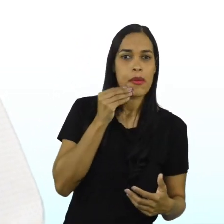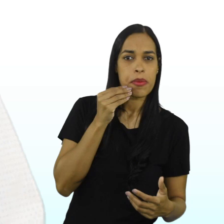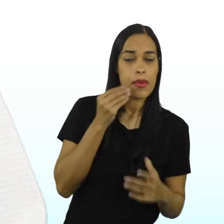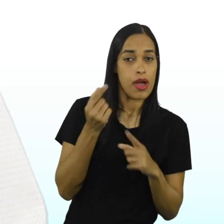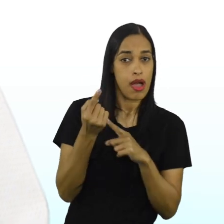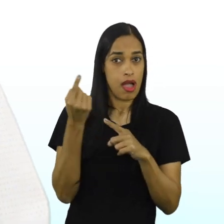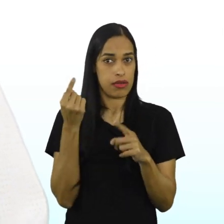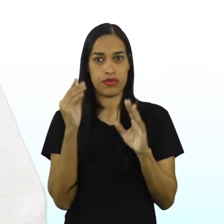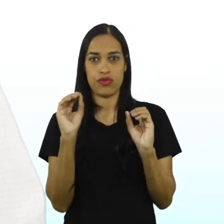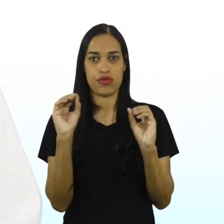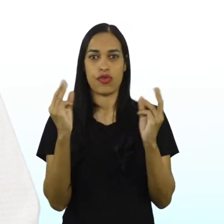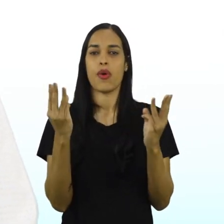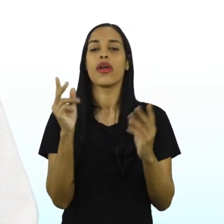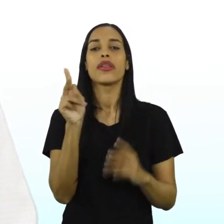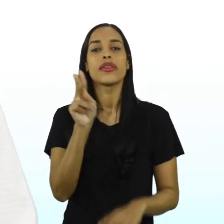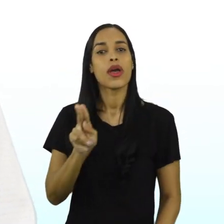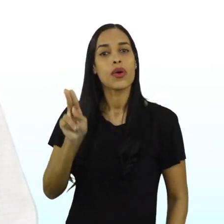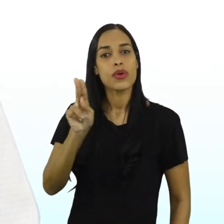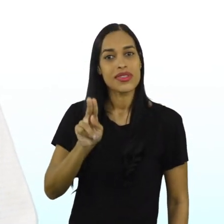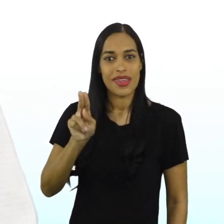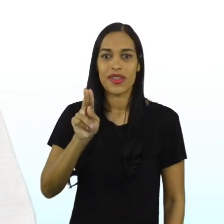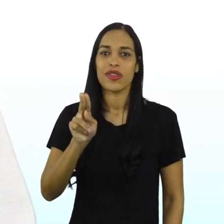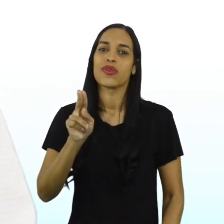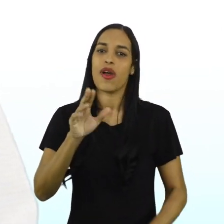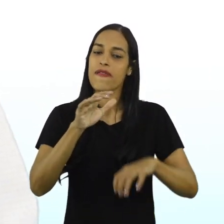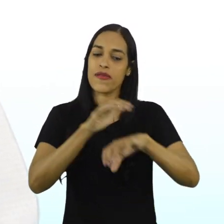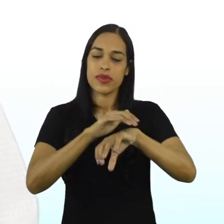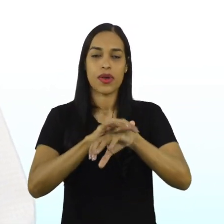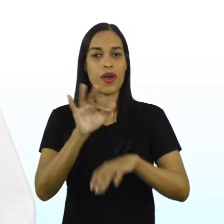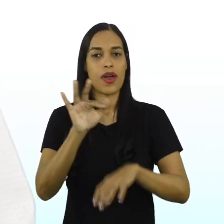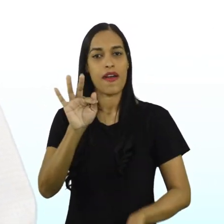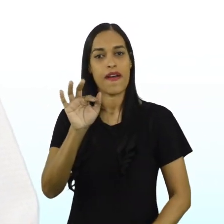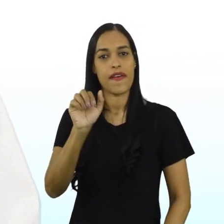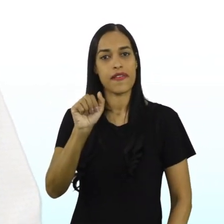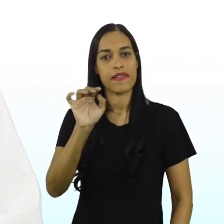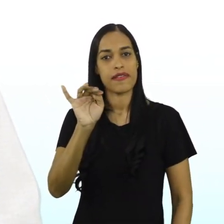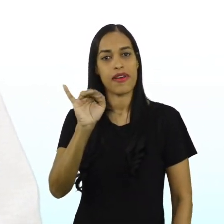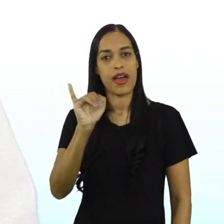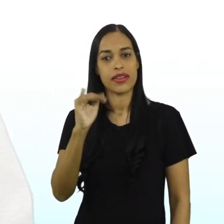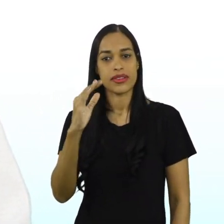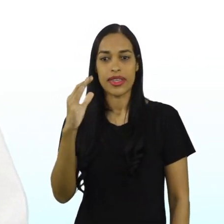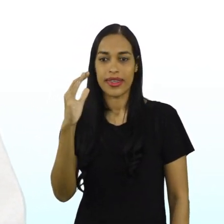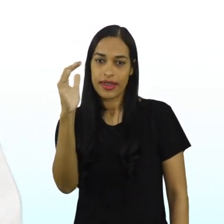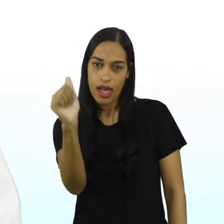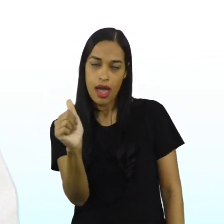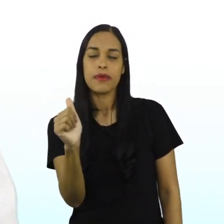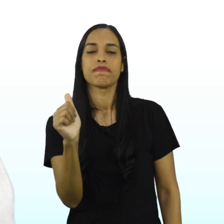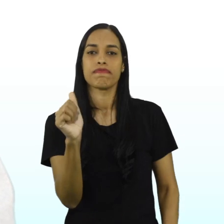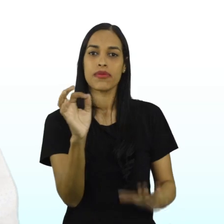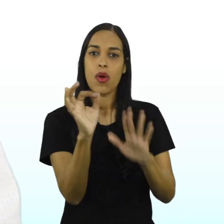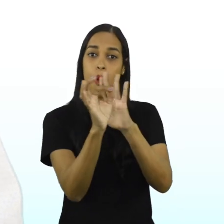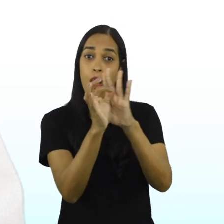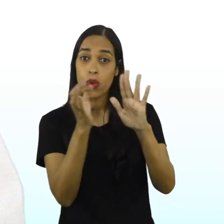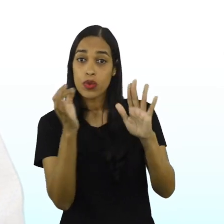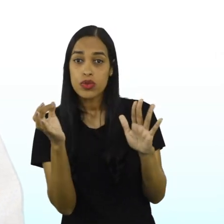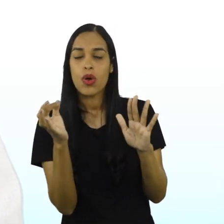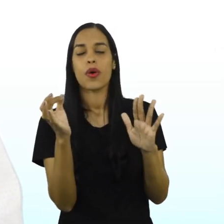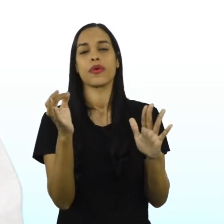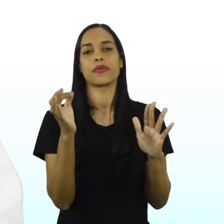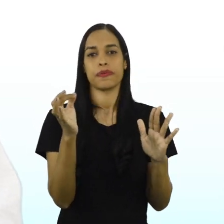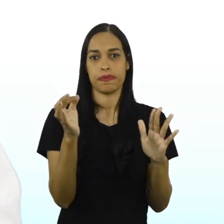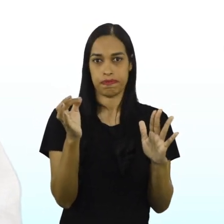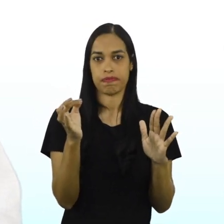Previamente, antes do show, ali ele está usando a função fática. Então, a função fática é quando o autor, não